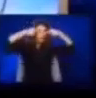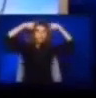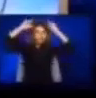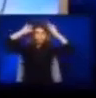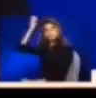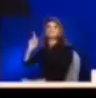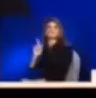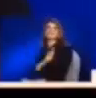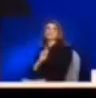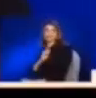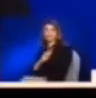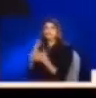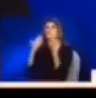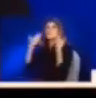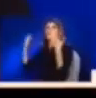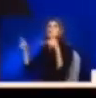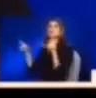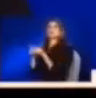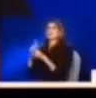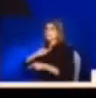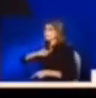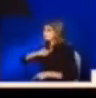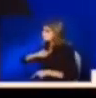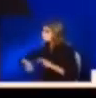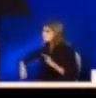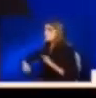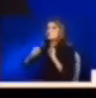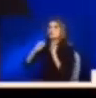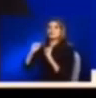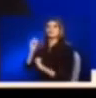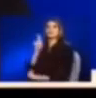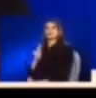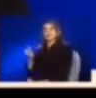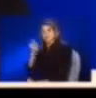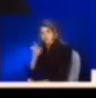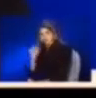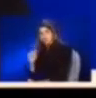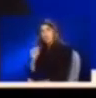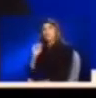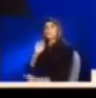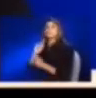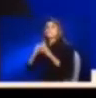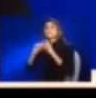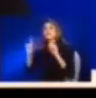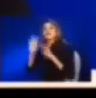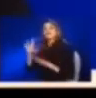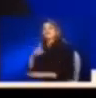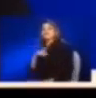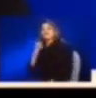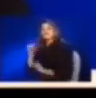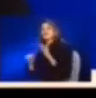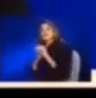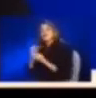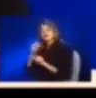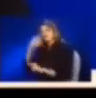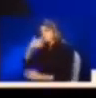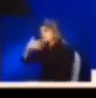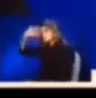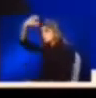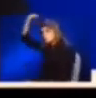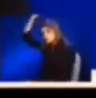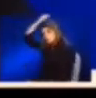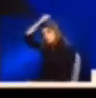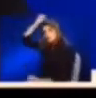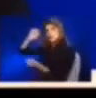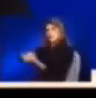considerados adornos? Considerado também como adorno, pode ser usado desde que ele seja um prendedor de